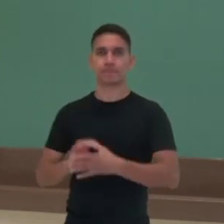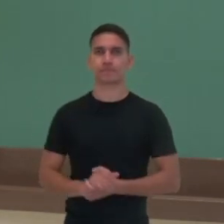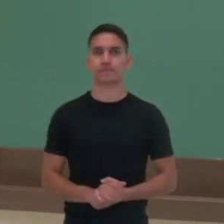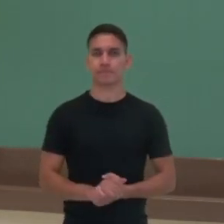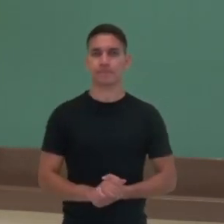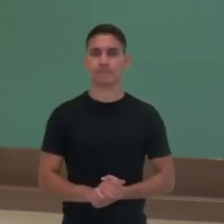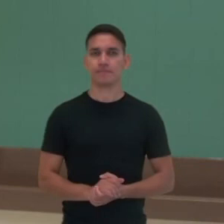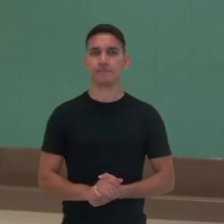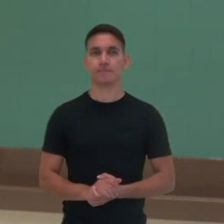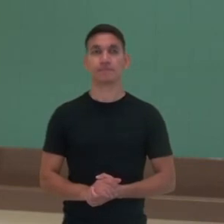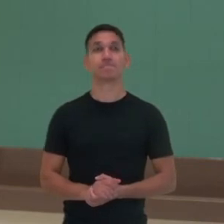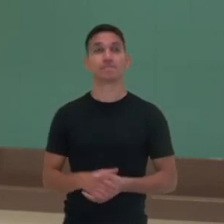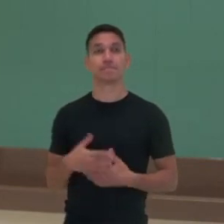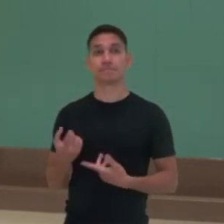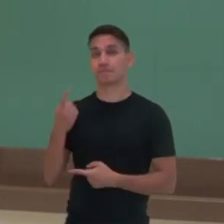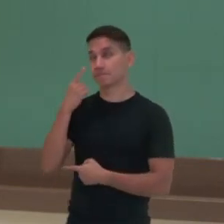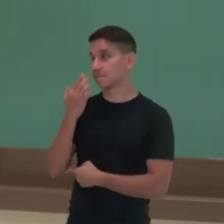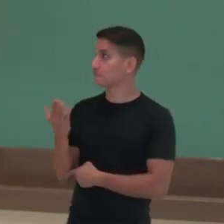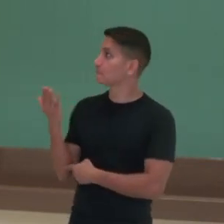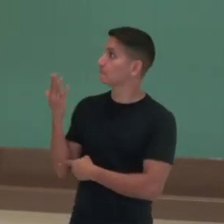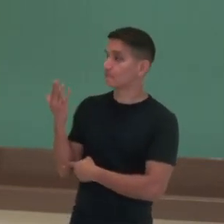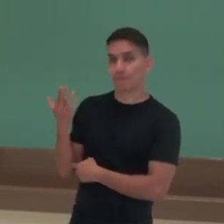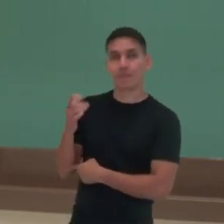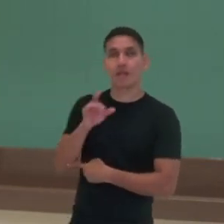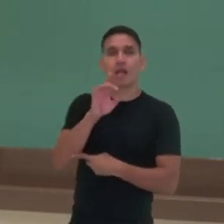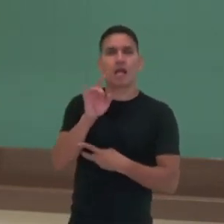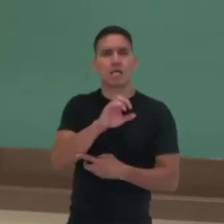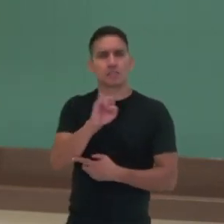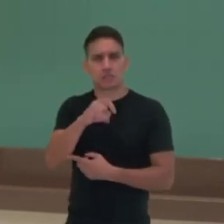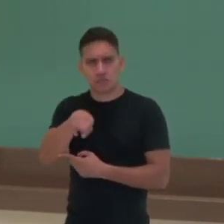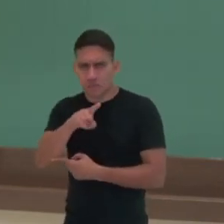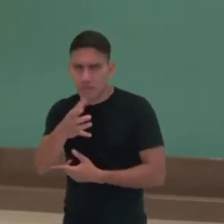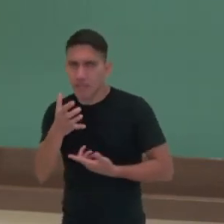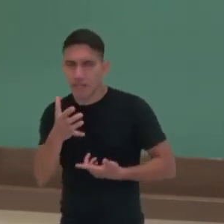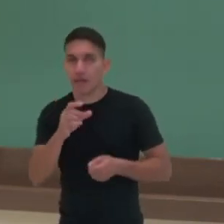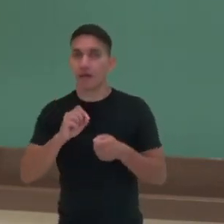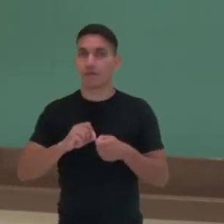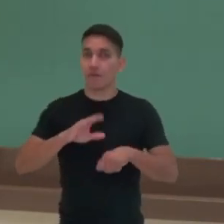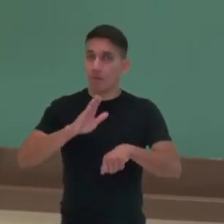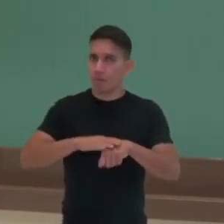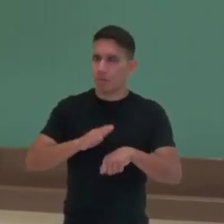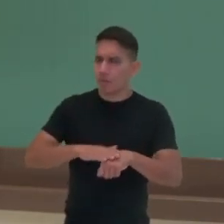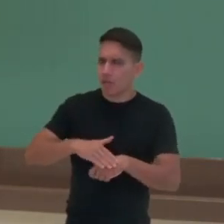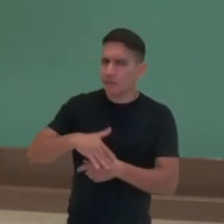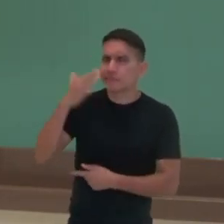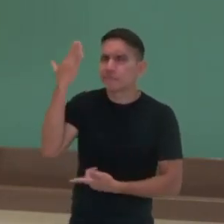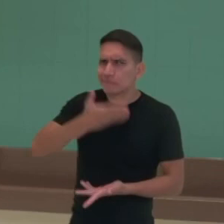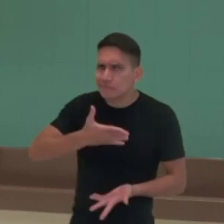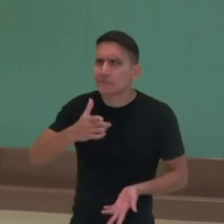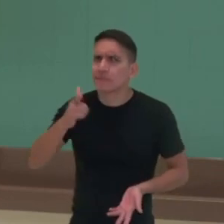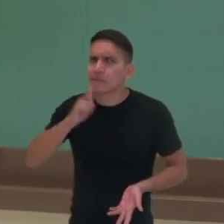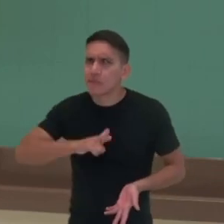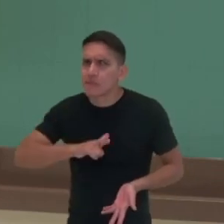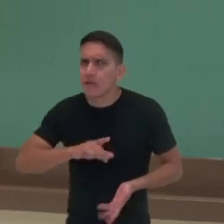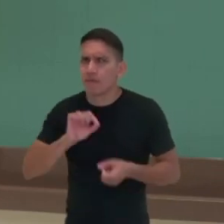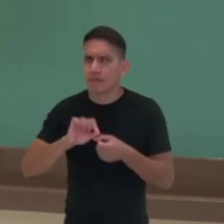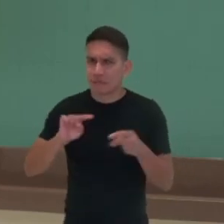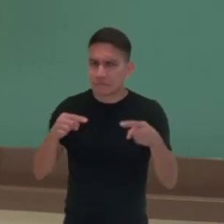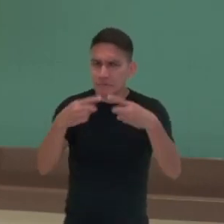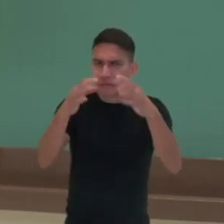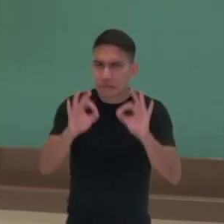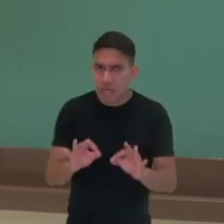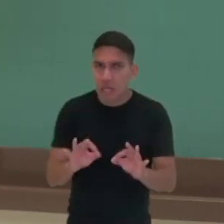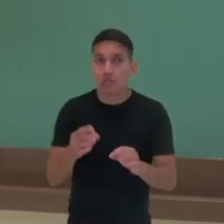4.480 reais, ok? Então, caso você queira fazer a prova real, é só substituir, o